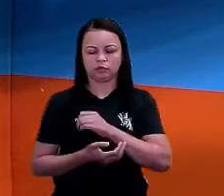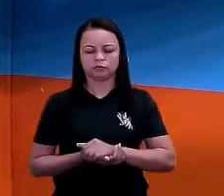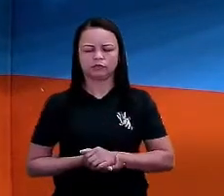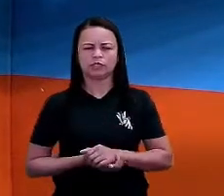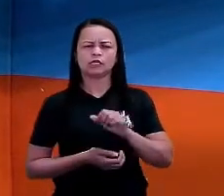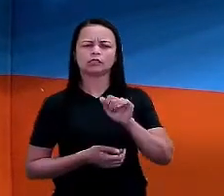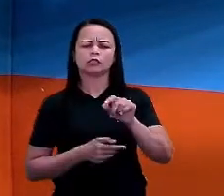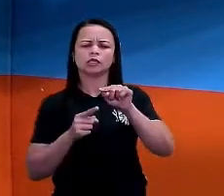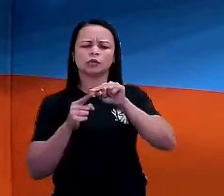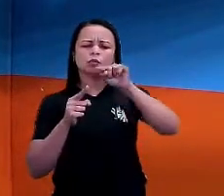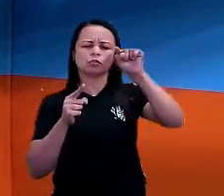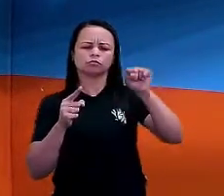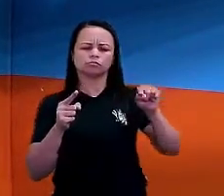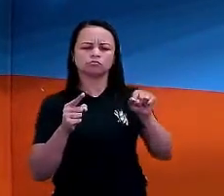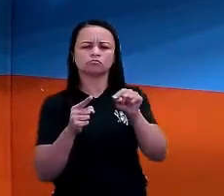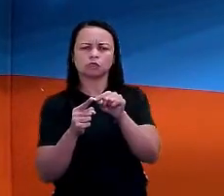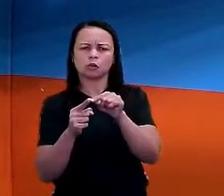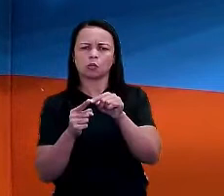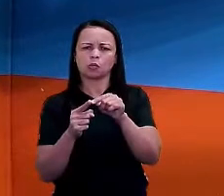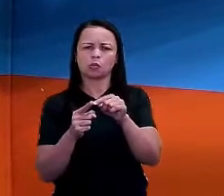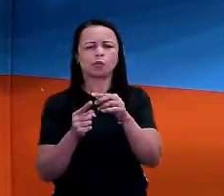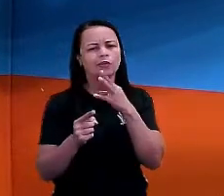triângulo é tranquilo.